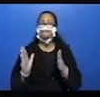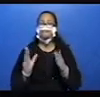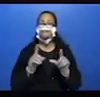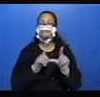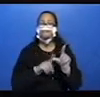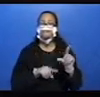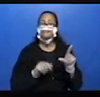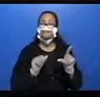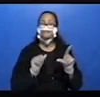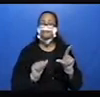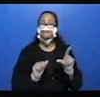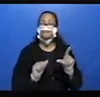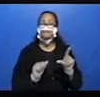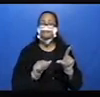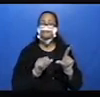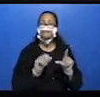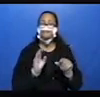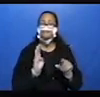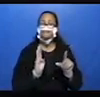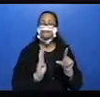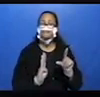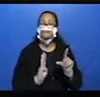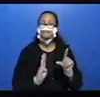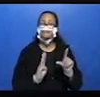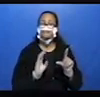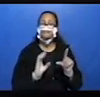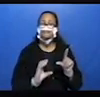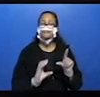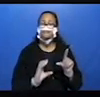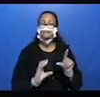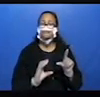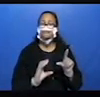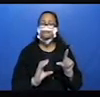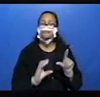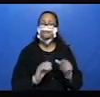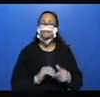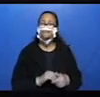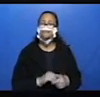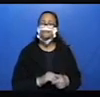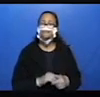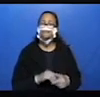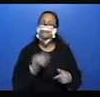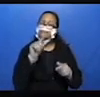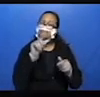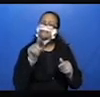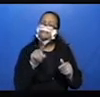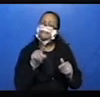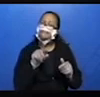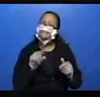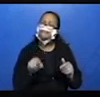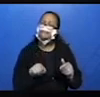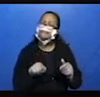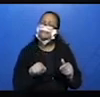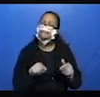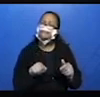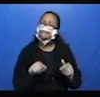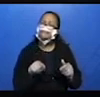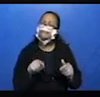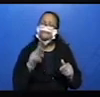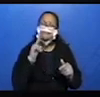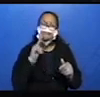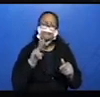A, letra B, letra C. E essas setas aqui, só olhar no quadro anterior. O que eu